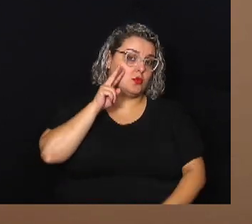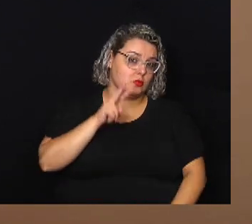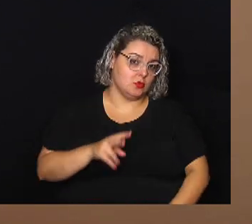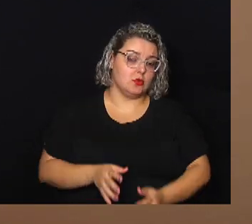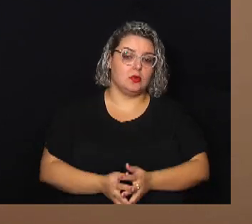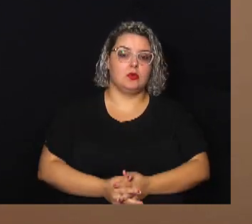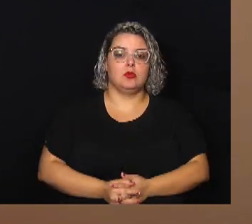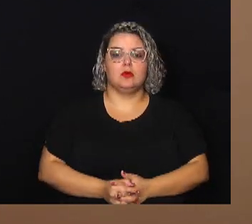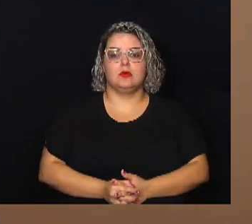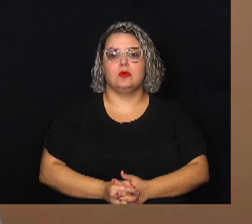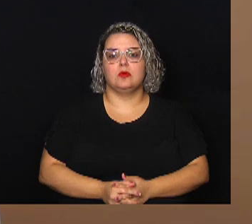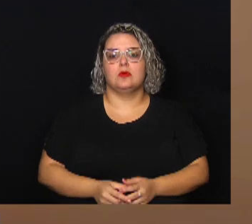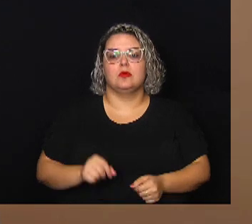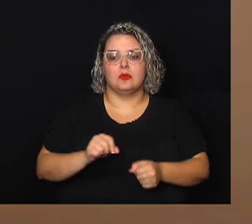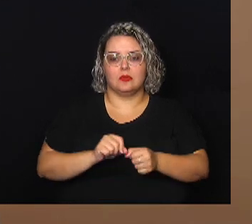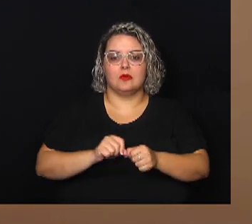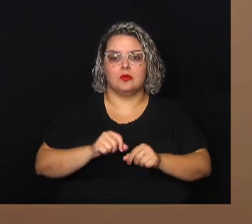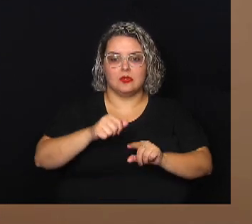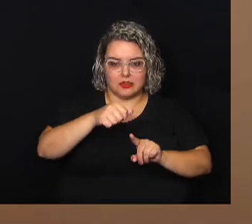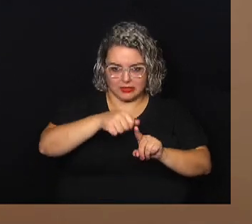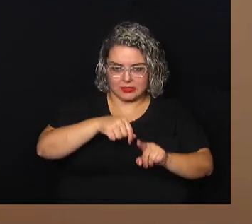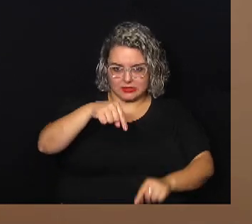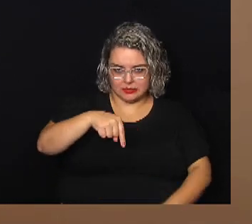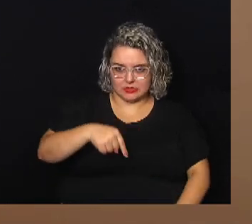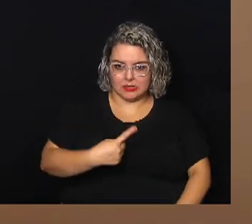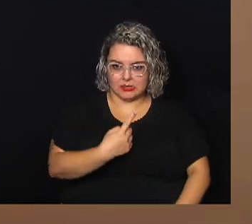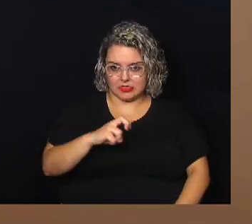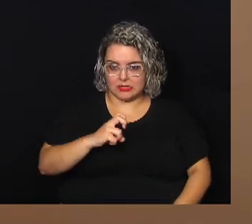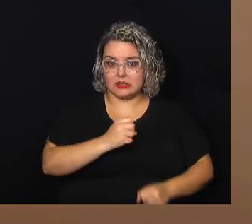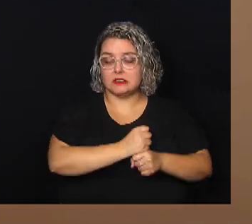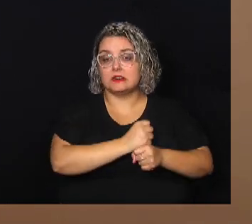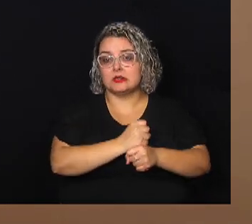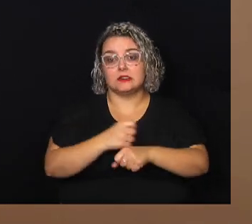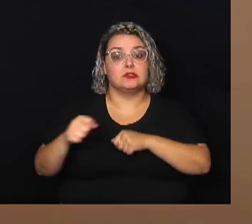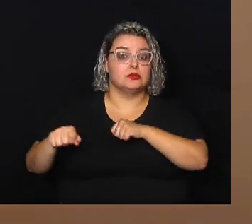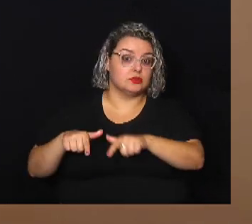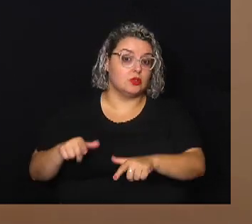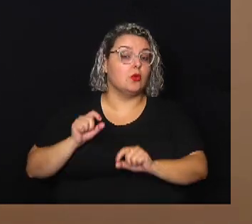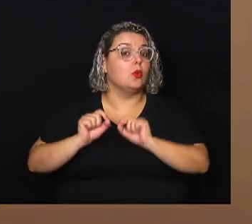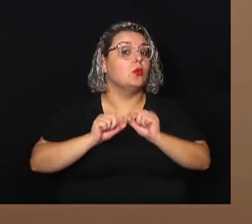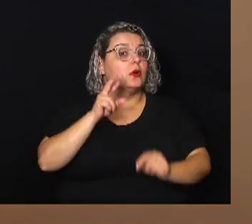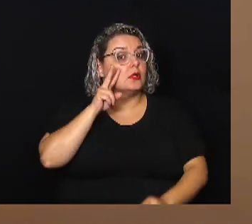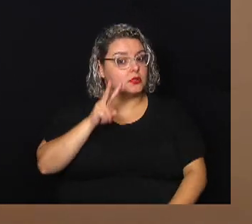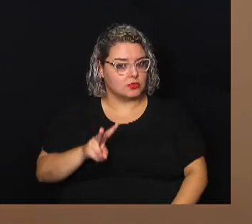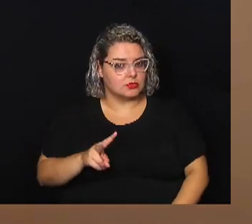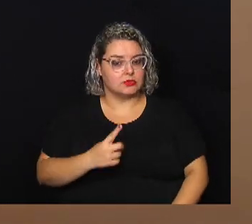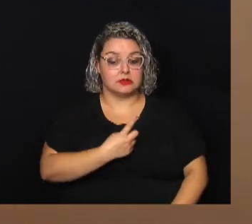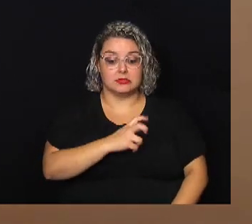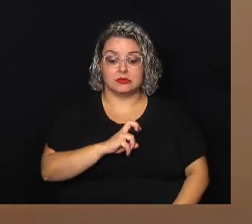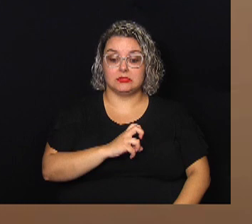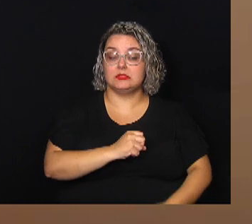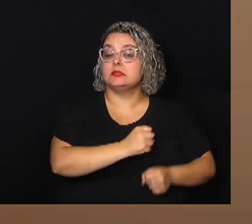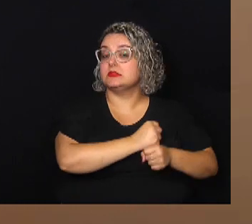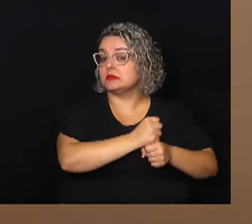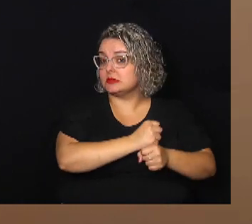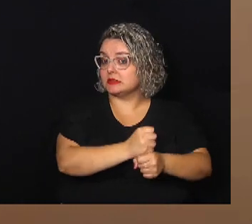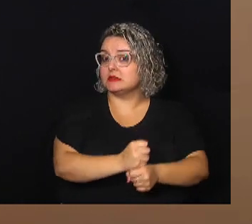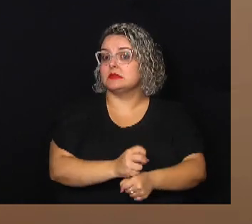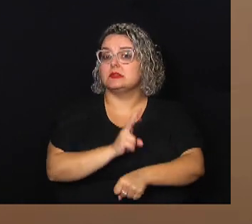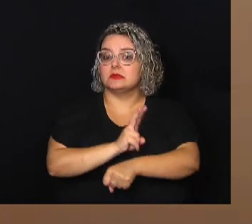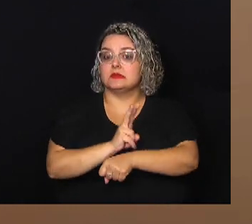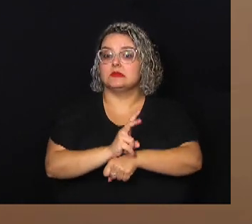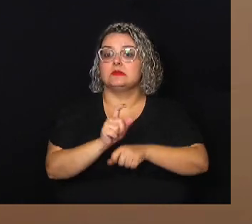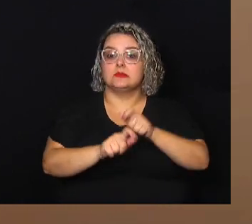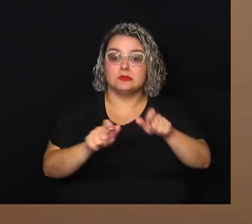esse mês agora 15 anos de formado, então o que é que eu tenho visto durante esses meus 15 anos cuidando do